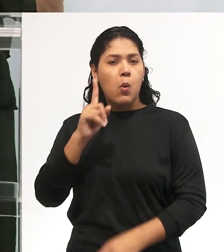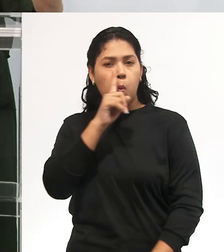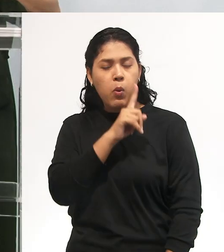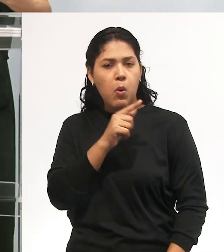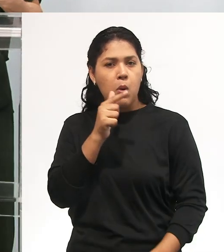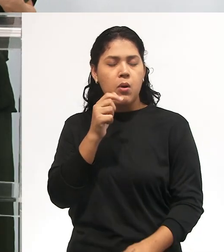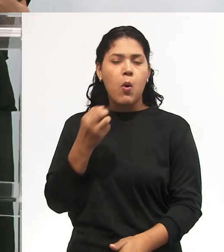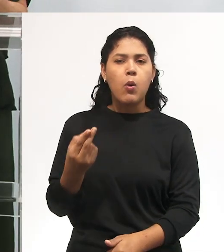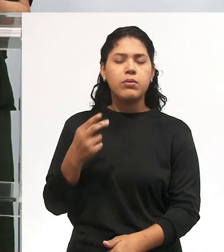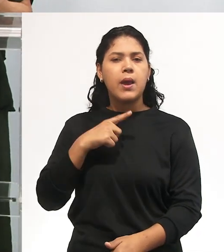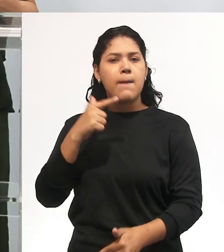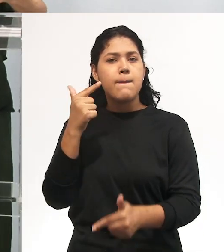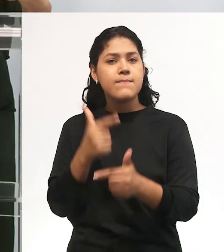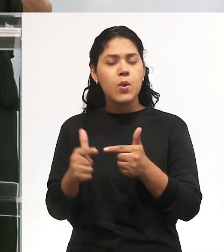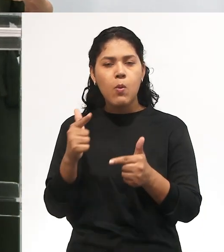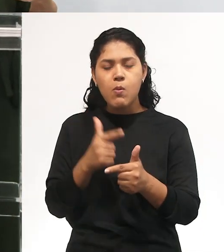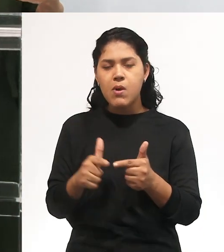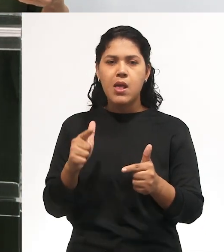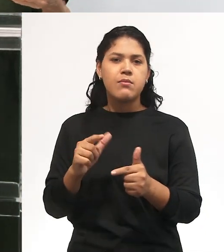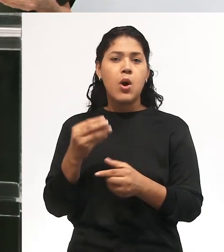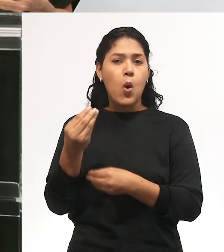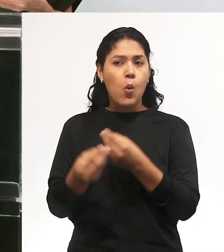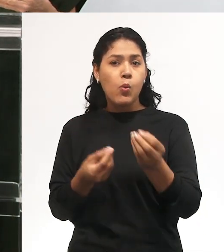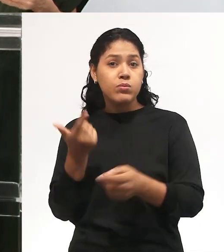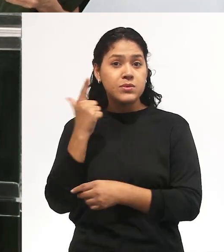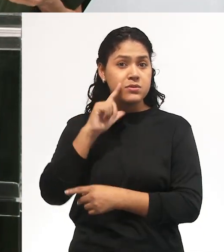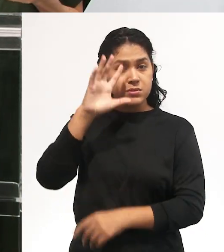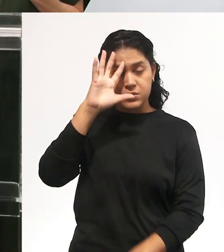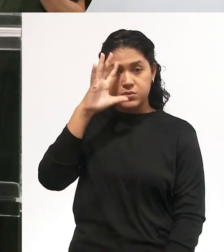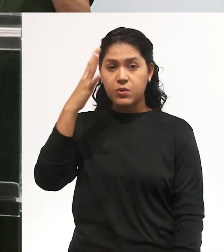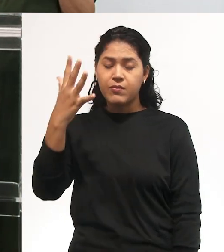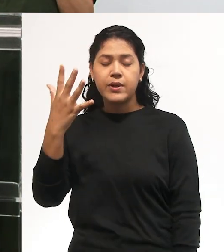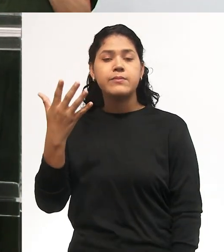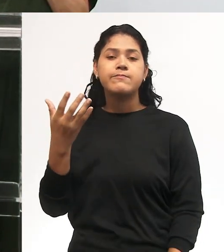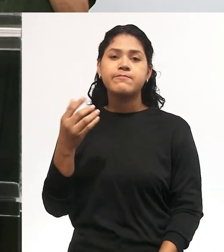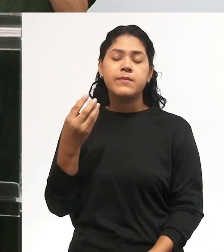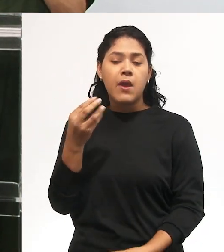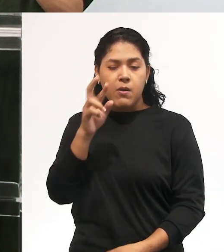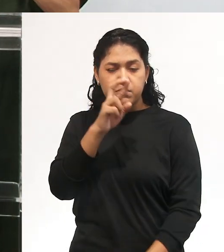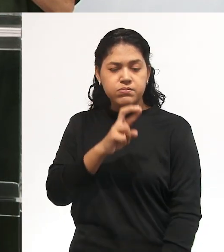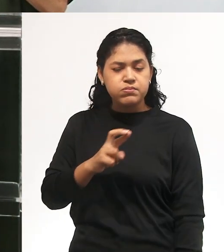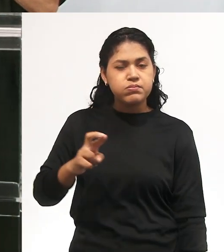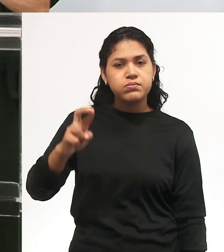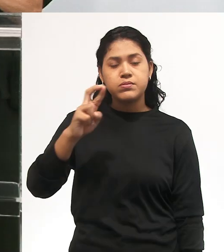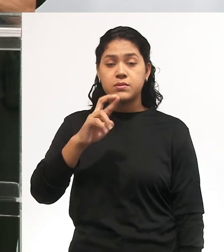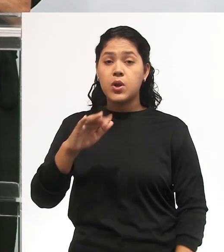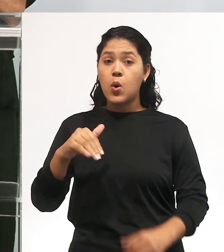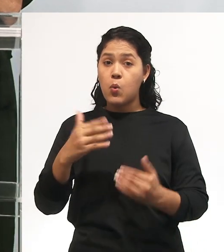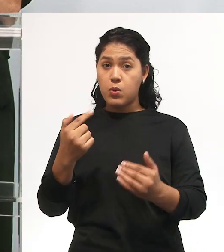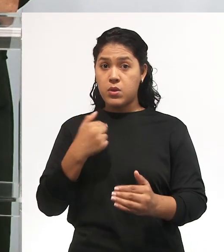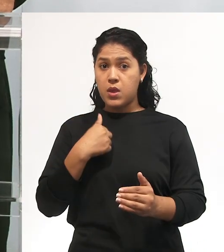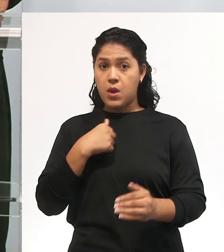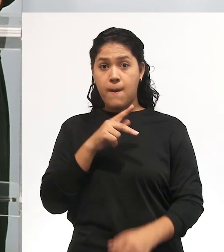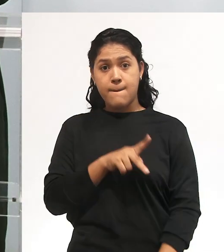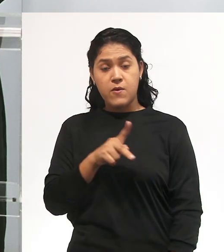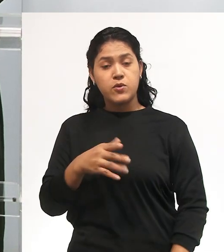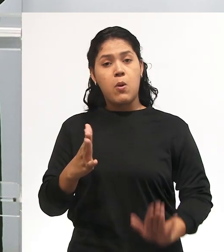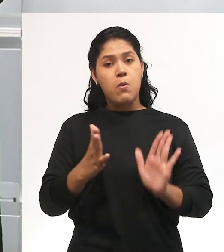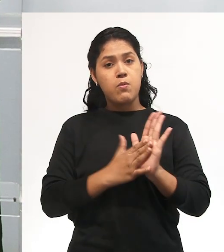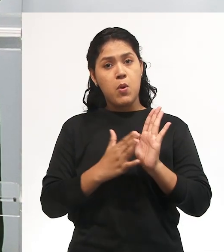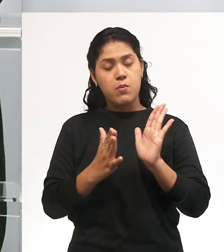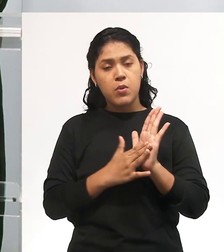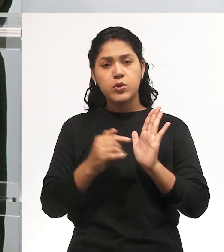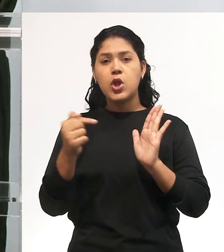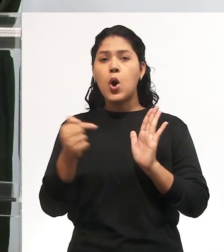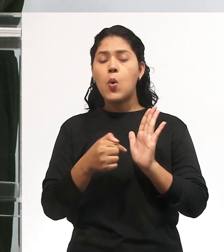impasse ele soube lidar com os colegas do grupo. Então, quando eu proponho um